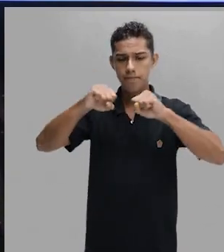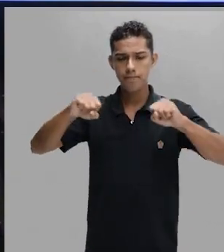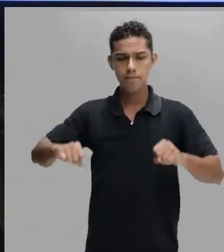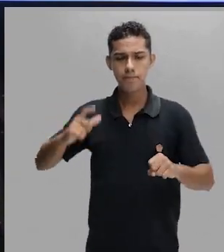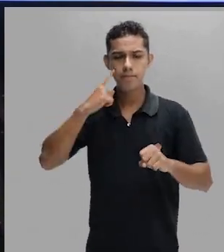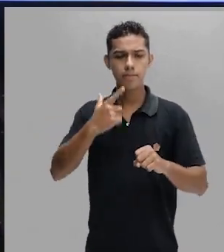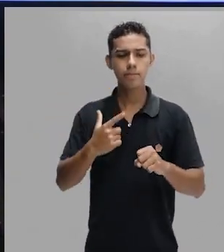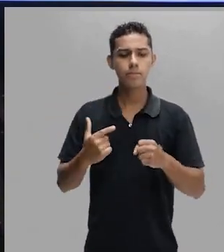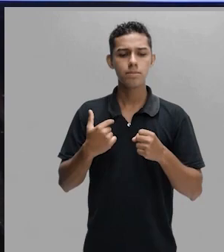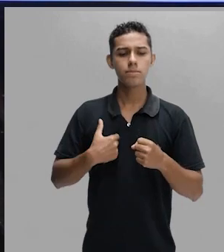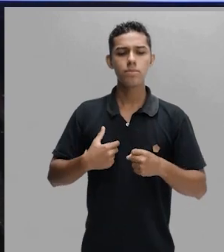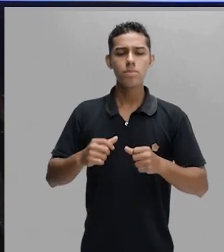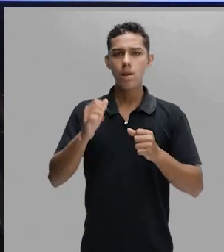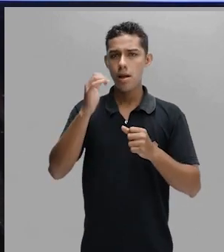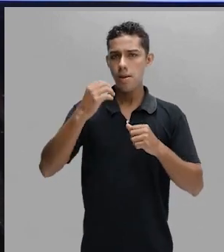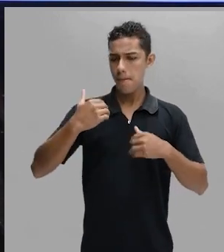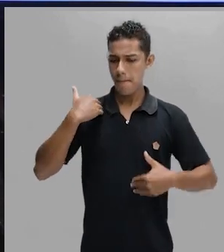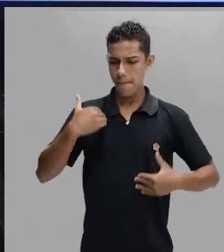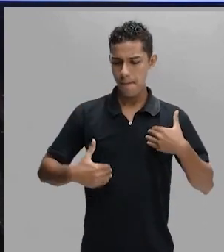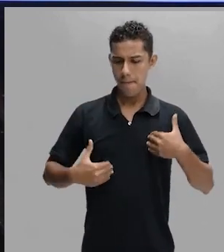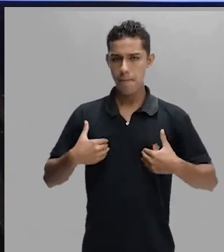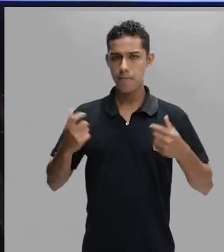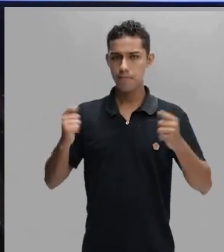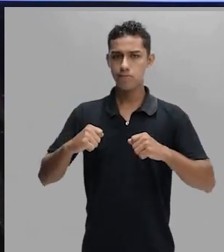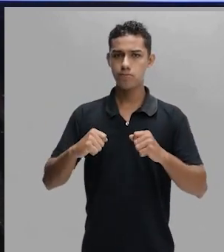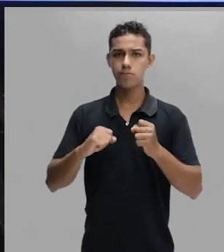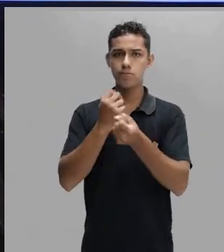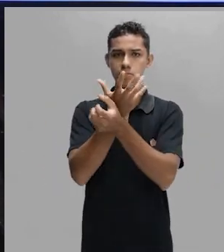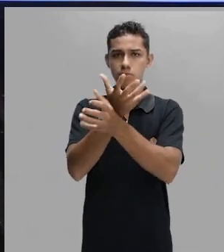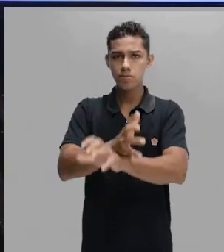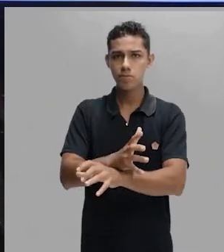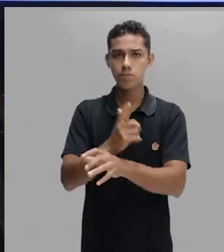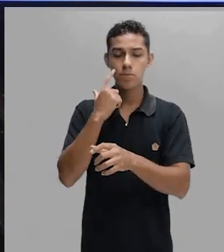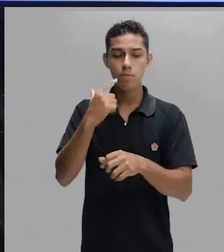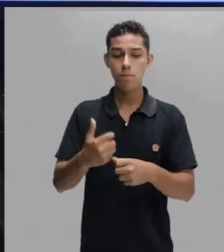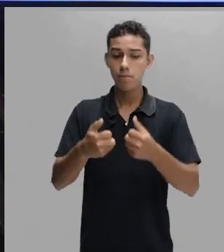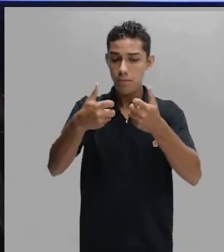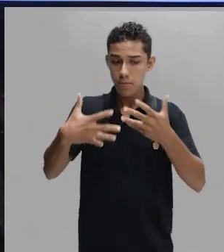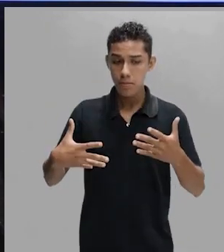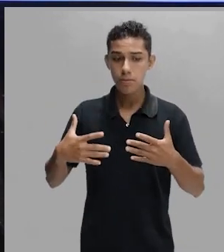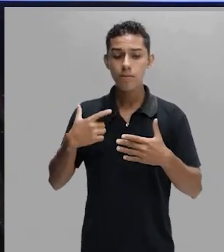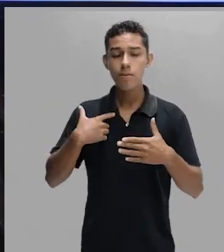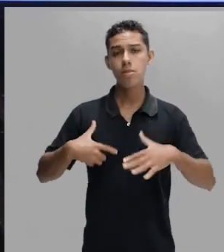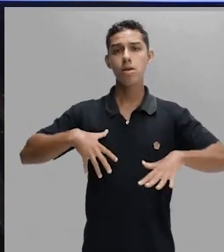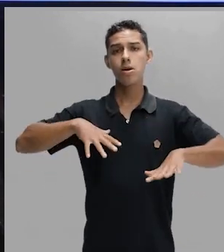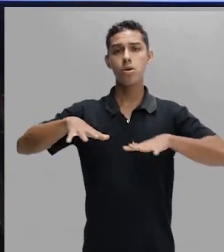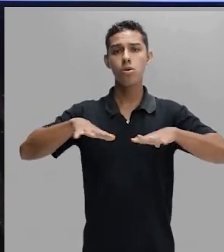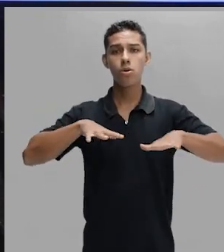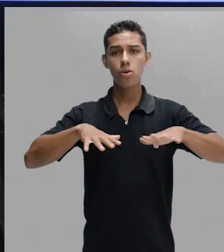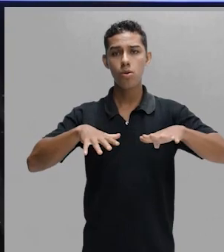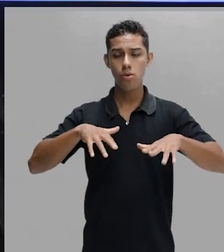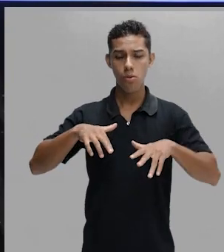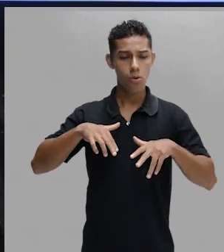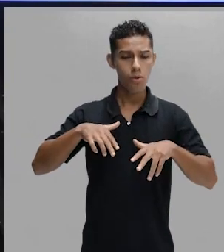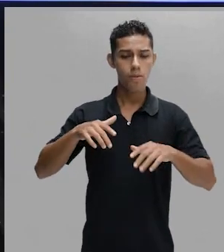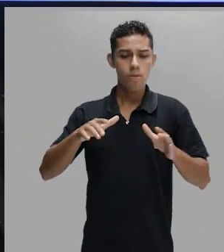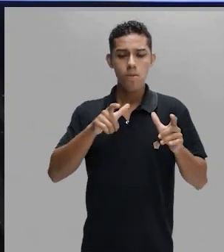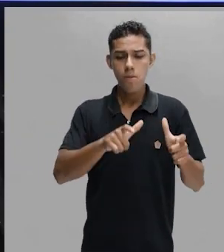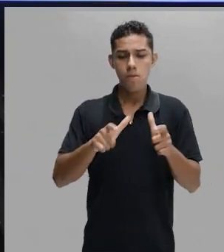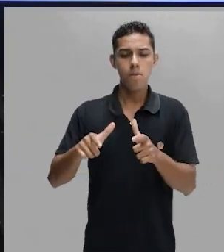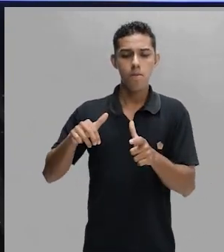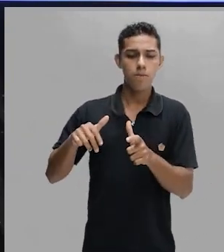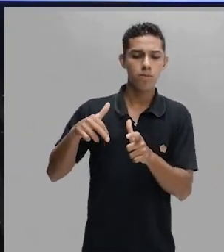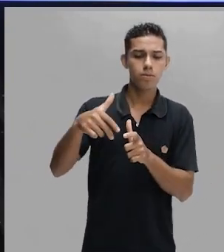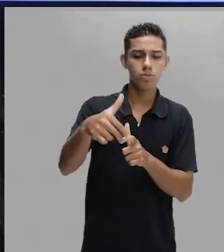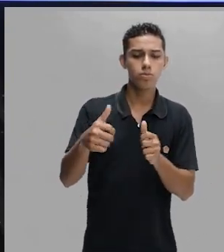esquelético. Uma das funções do sistema esquelético, que eu disse lá para vocês, era de quê? De locomoção. O sistema esquelético,